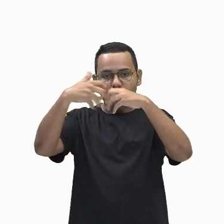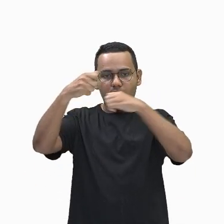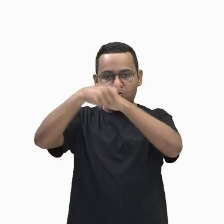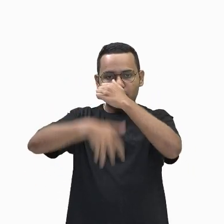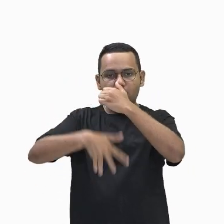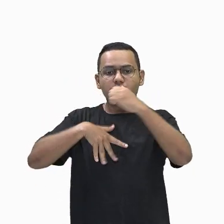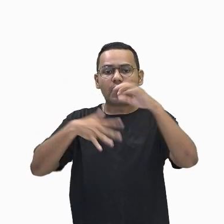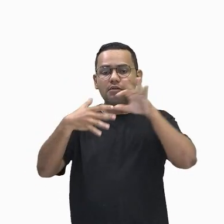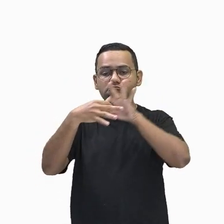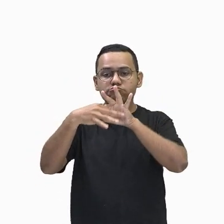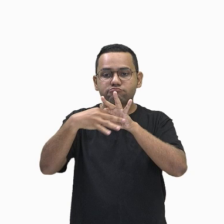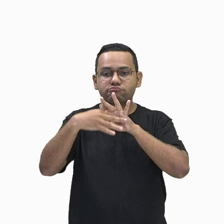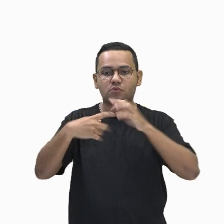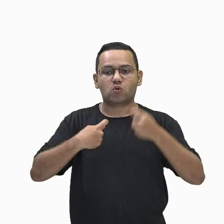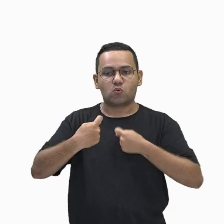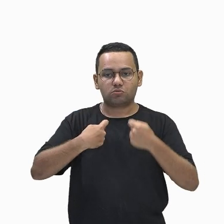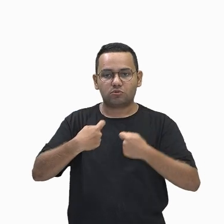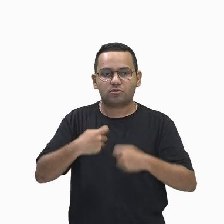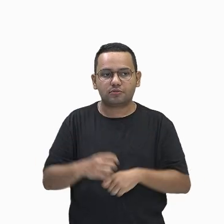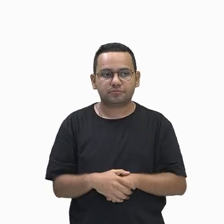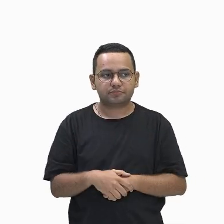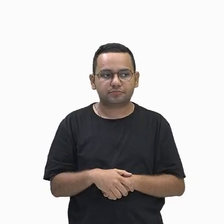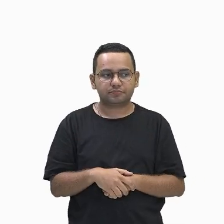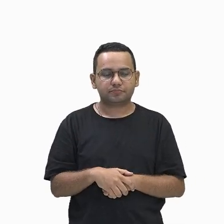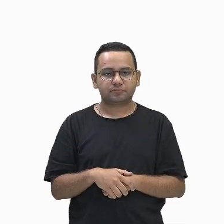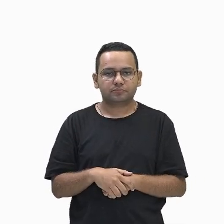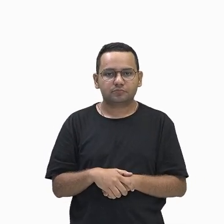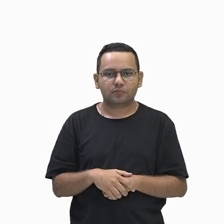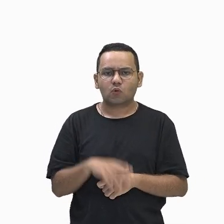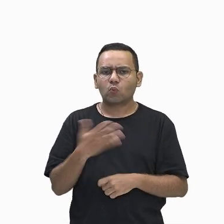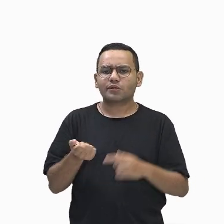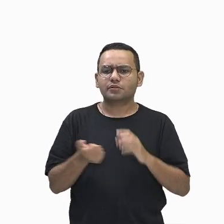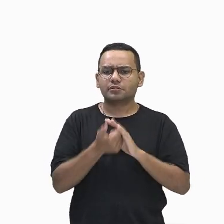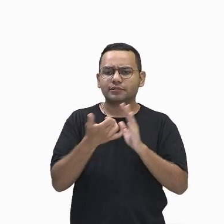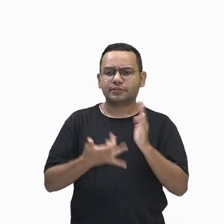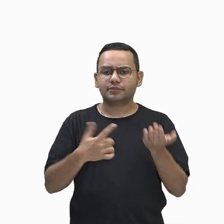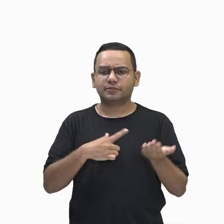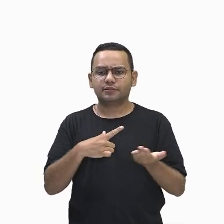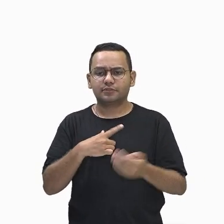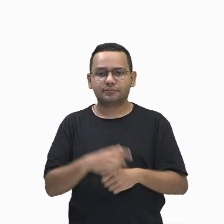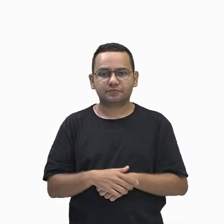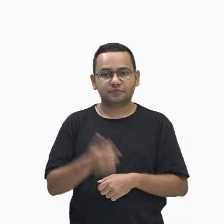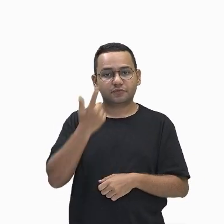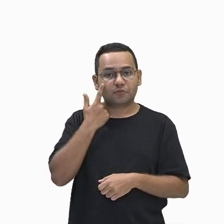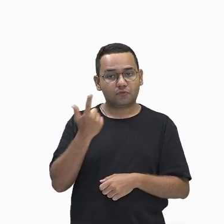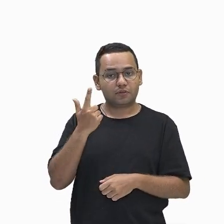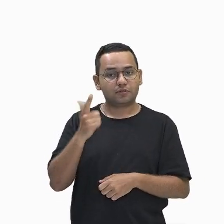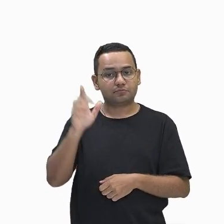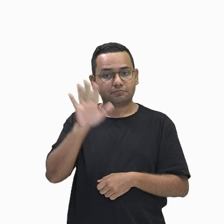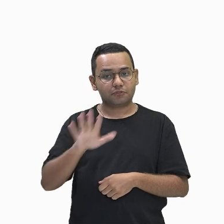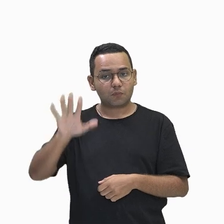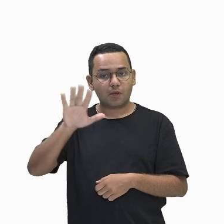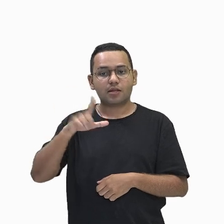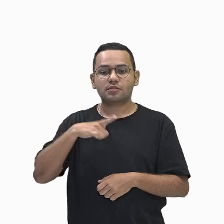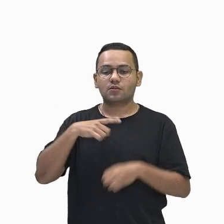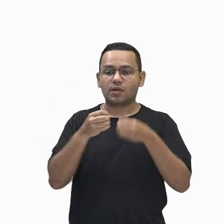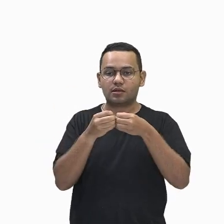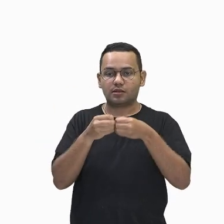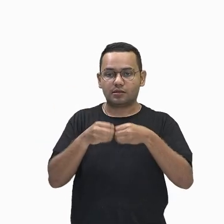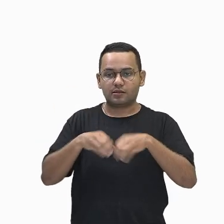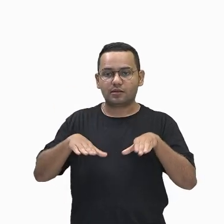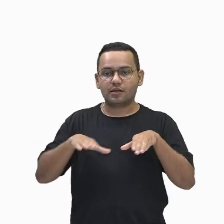do nosso organismo. Do que será que ele é composto? Aí na imagem já tem algumas glândulas sendo